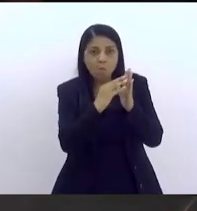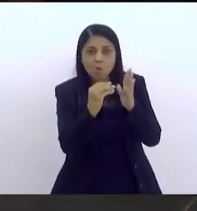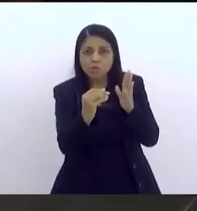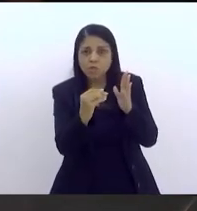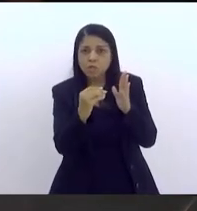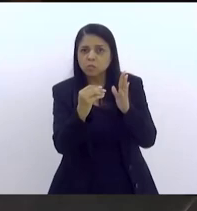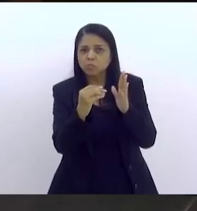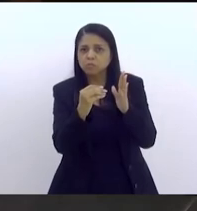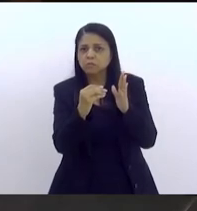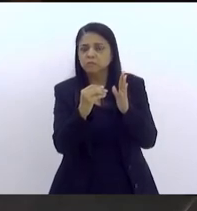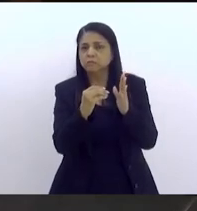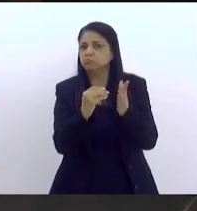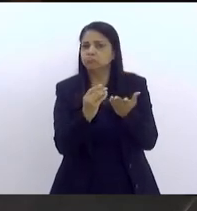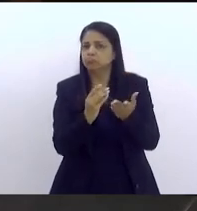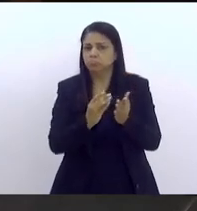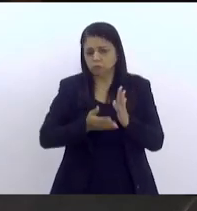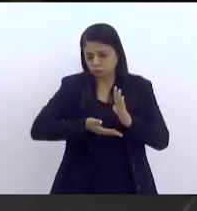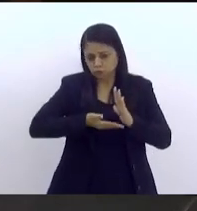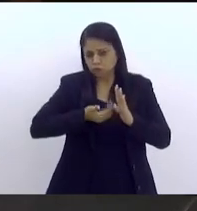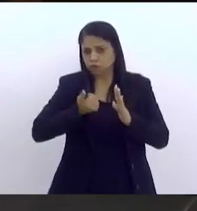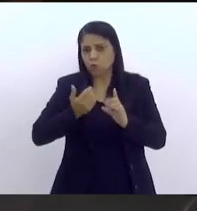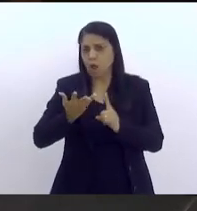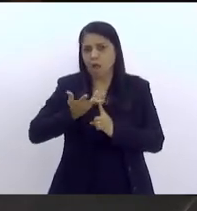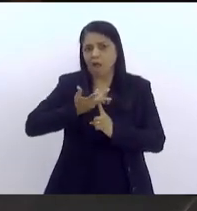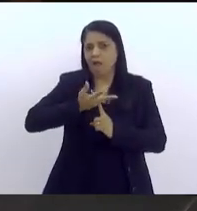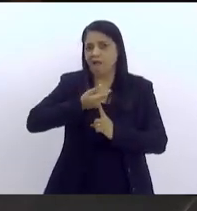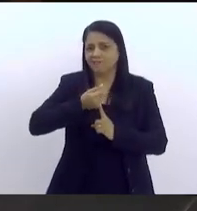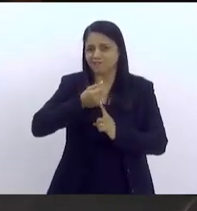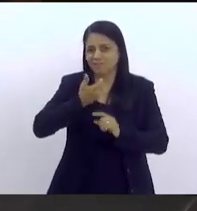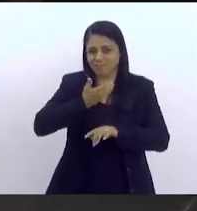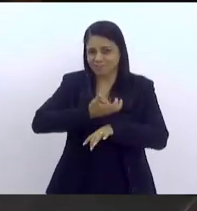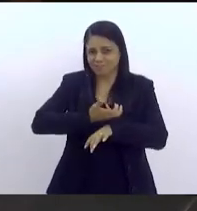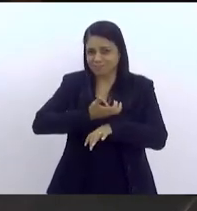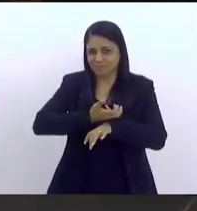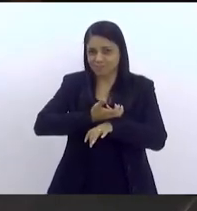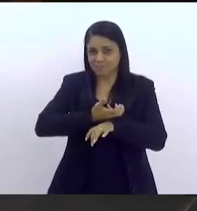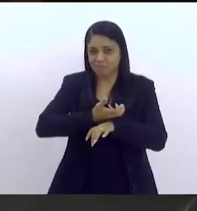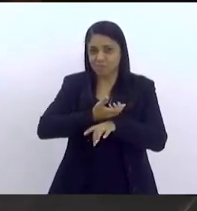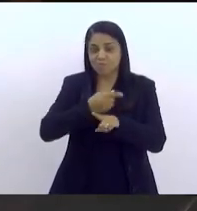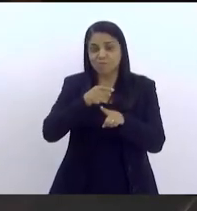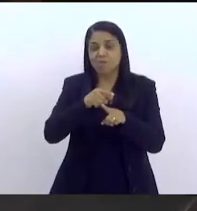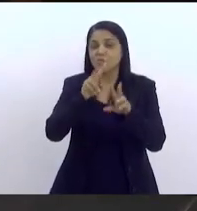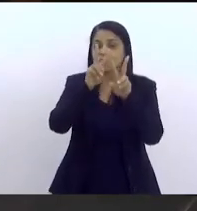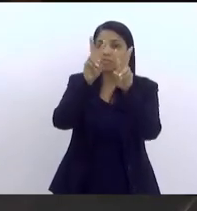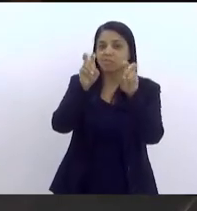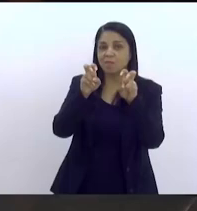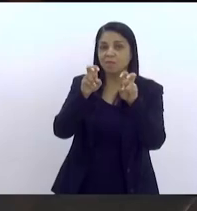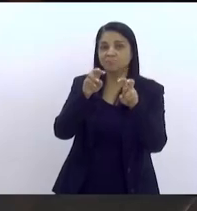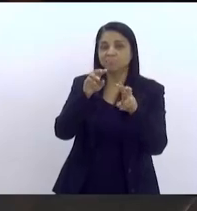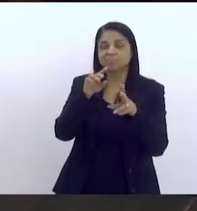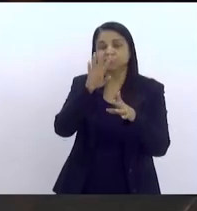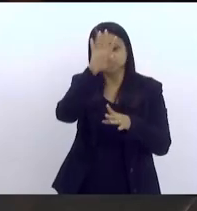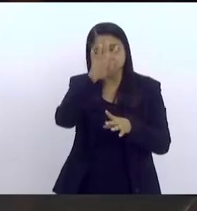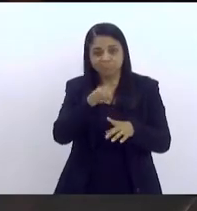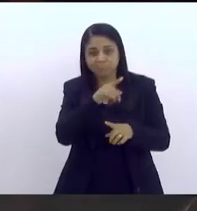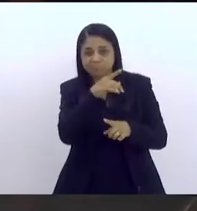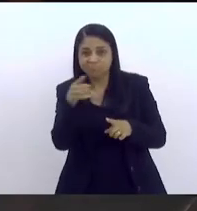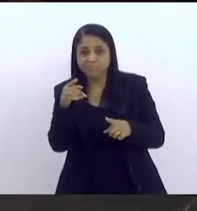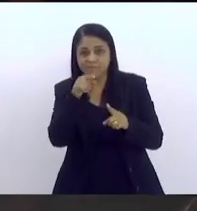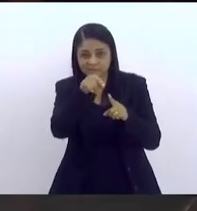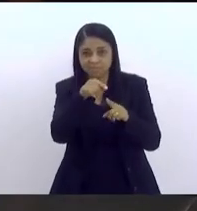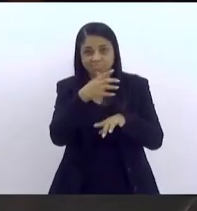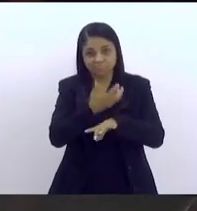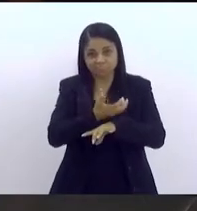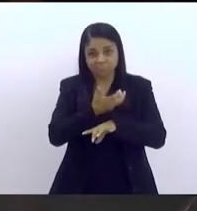da arte como o tal né tema transversal eliminamos né